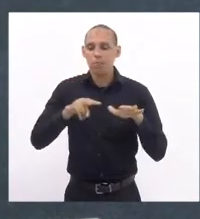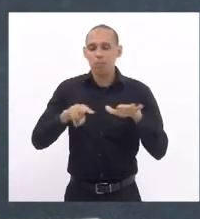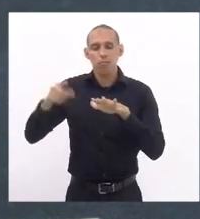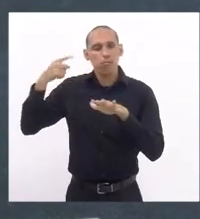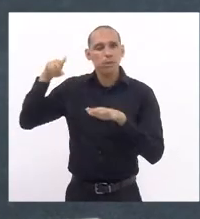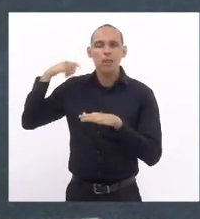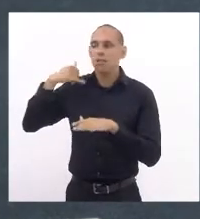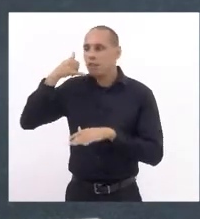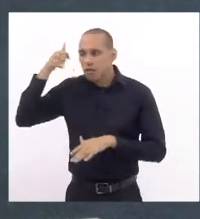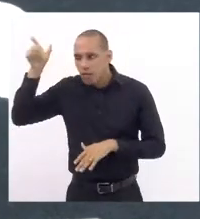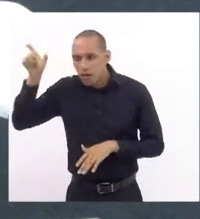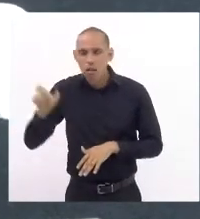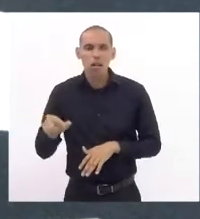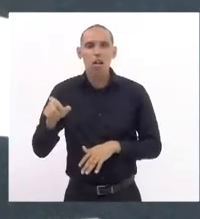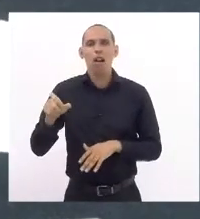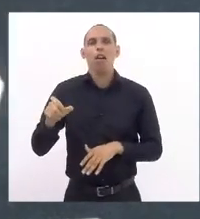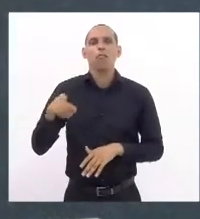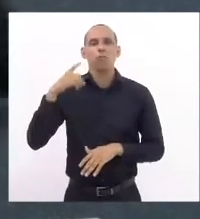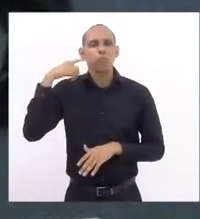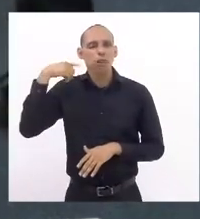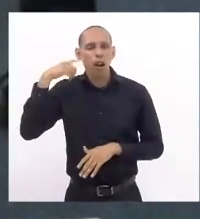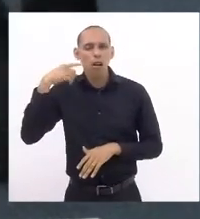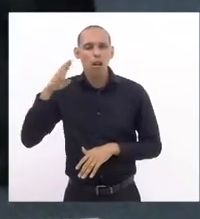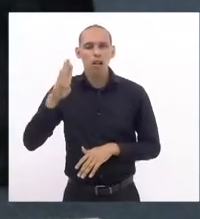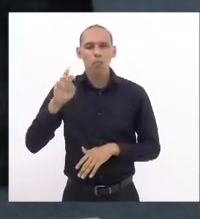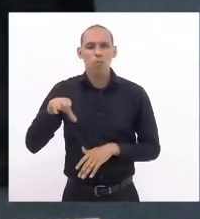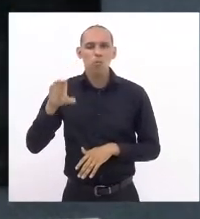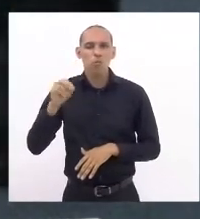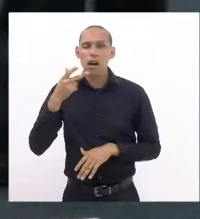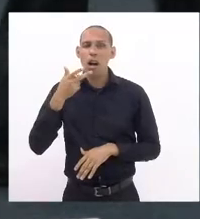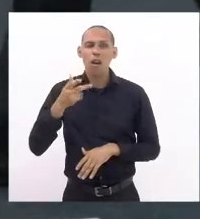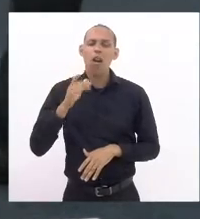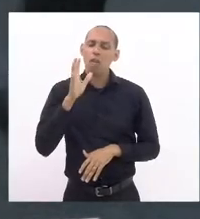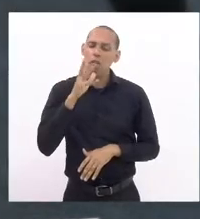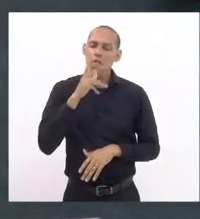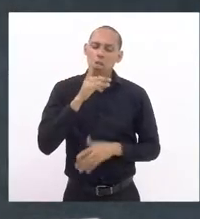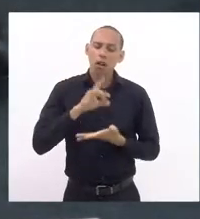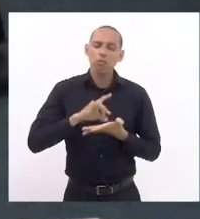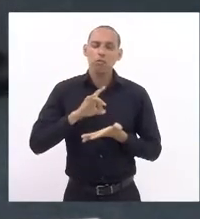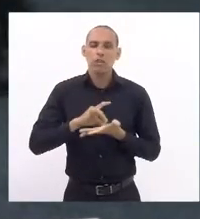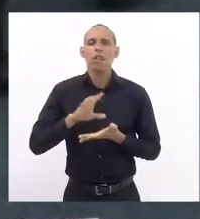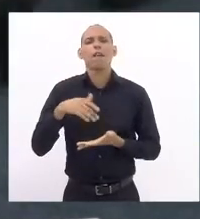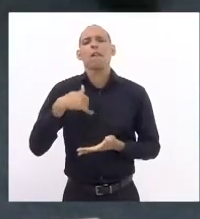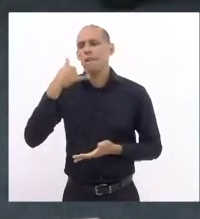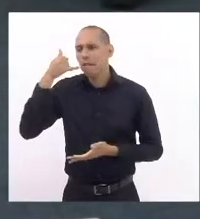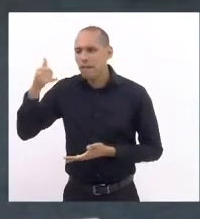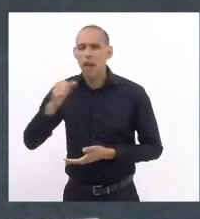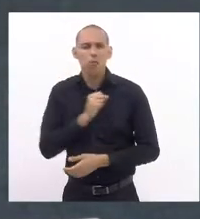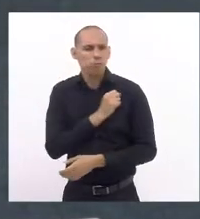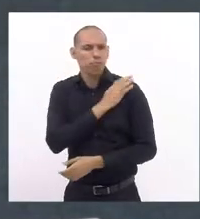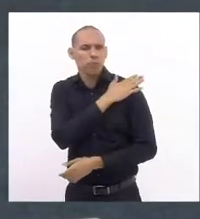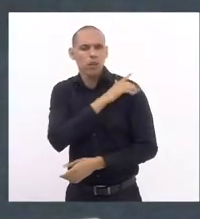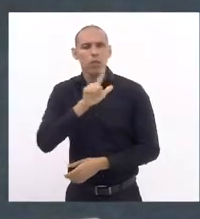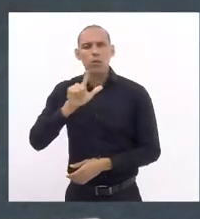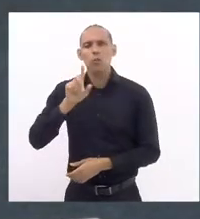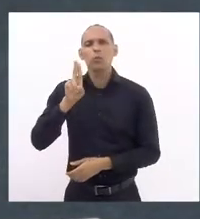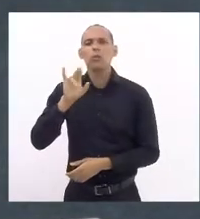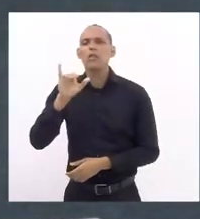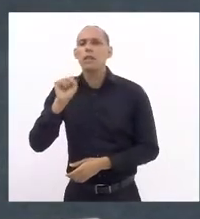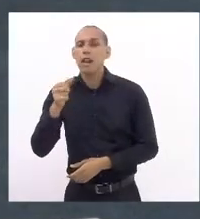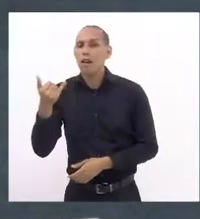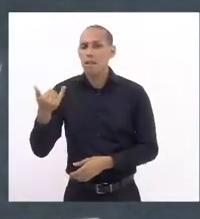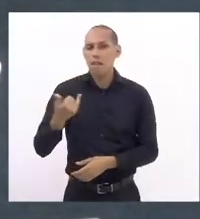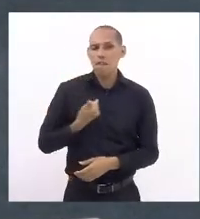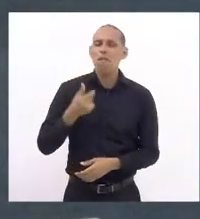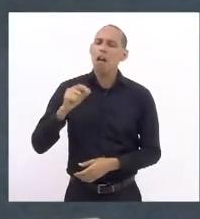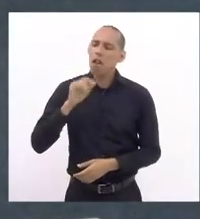doutor Bruno, informou que era moroso assim mesmo. Liguei para o coronel Luiz, que informou que